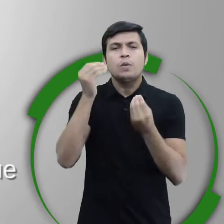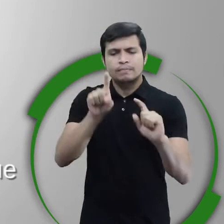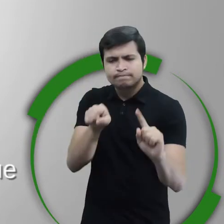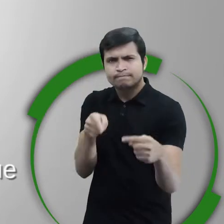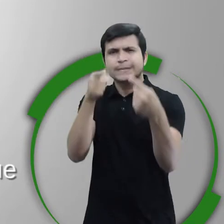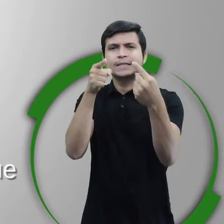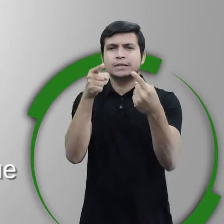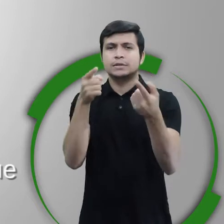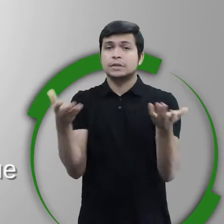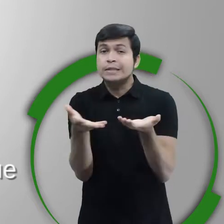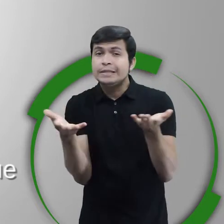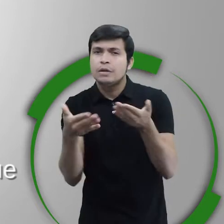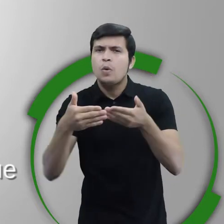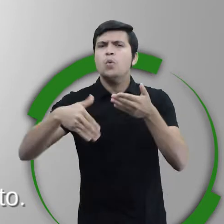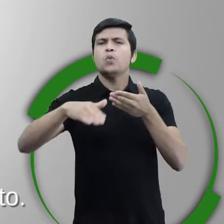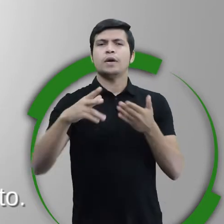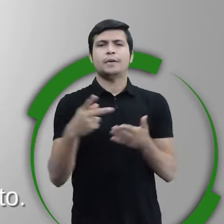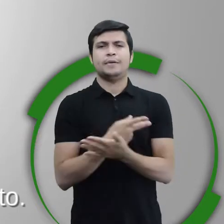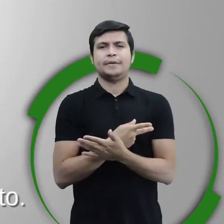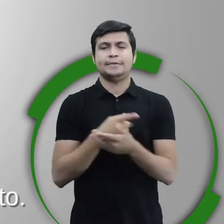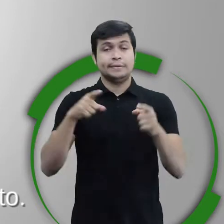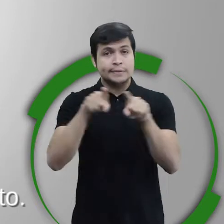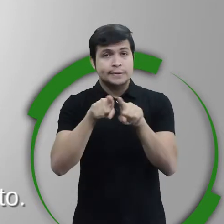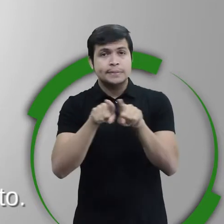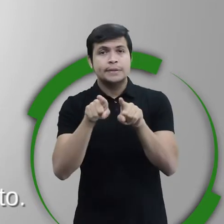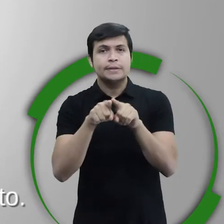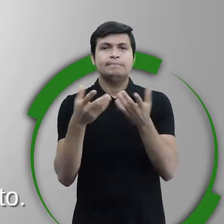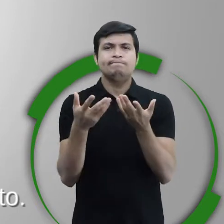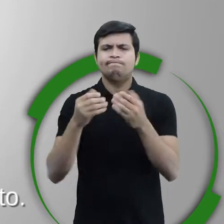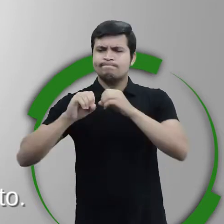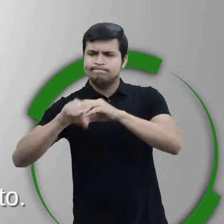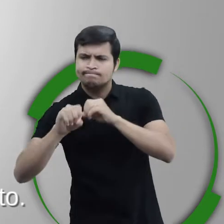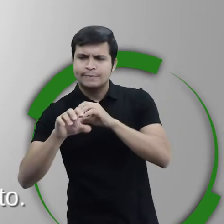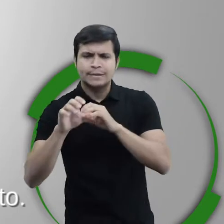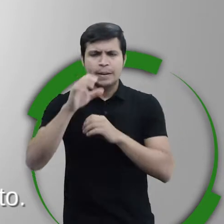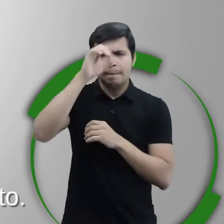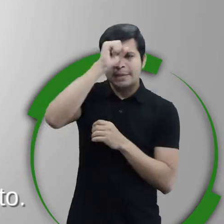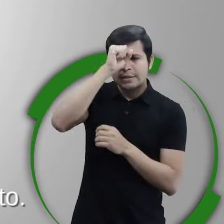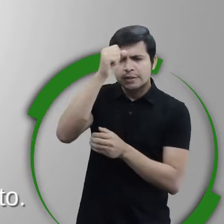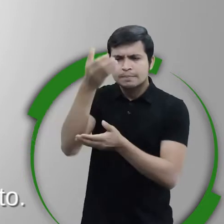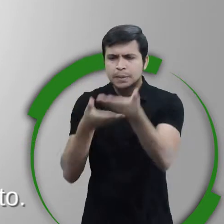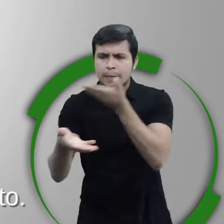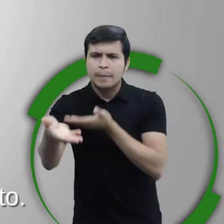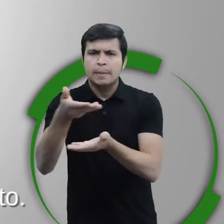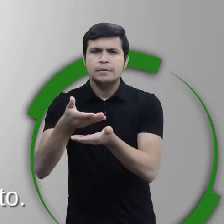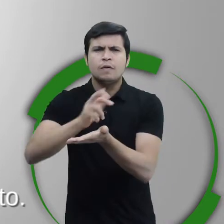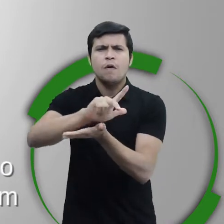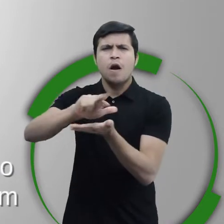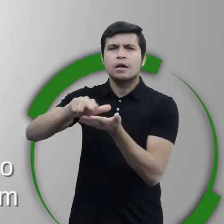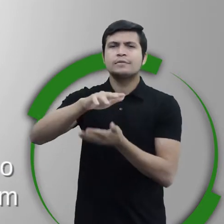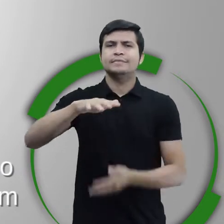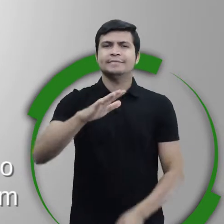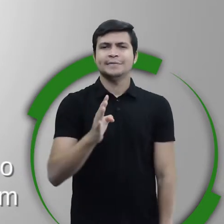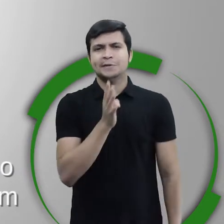desafios que se manifestam na realidade escolar e, sobretudo, no contexto de ensino e aprendizagem das áreas de conhecimento.